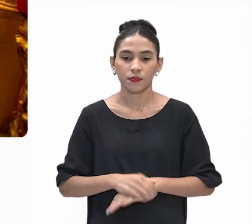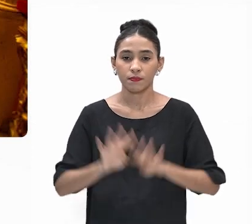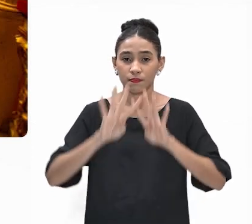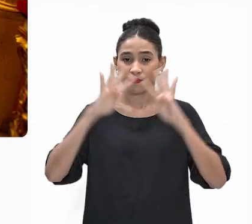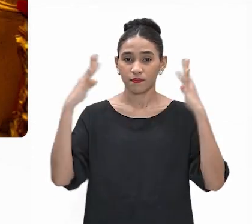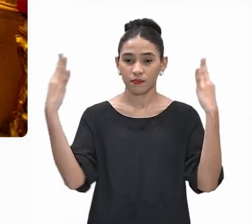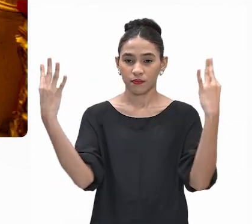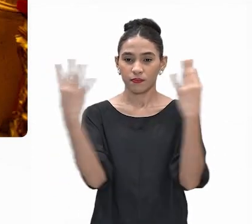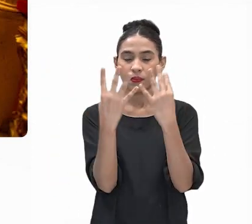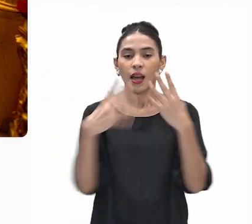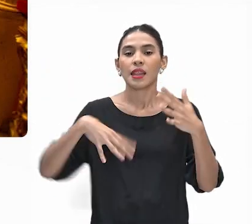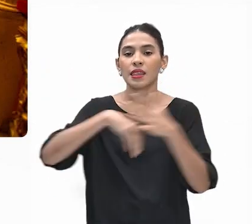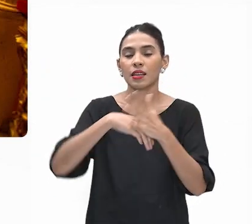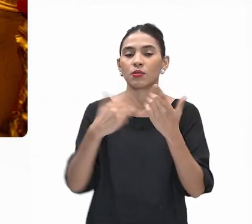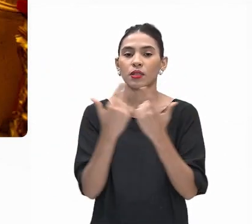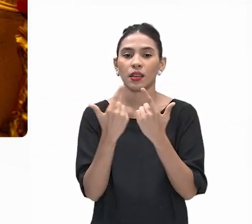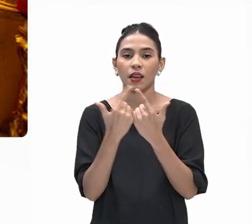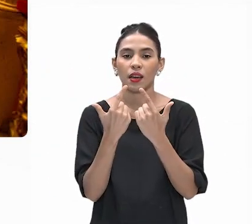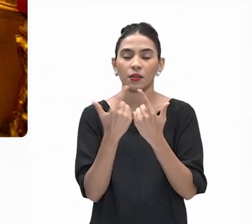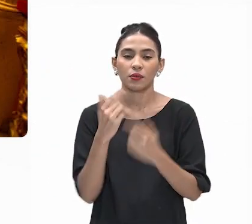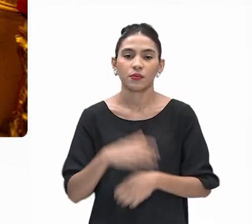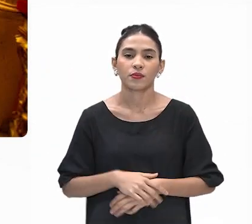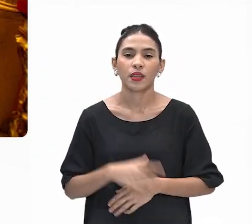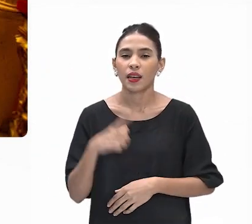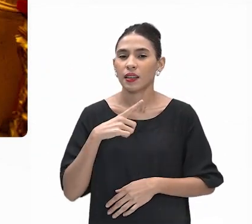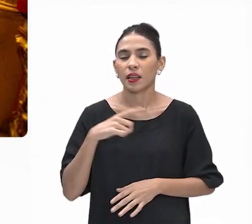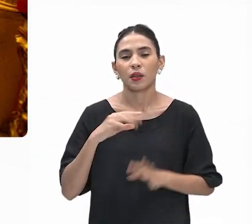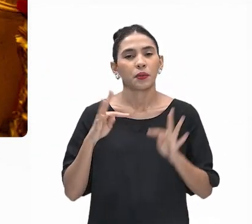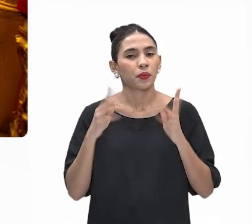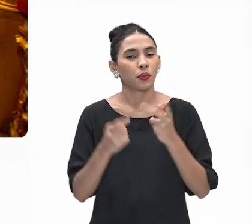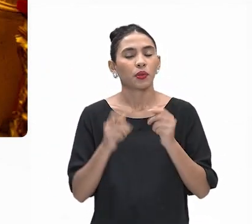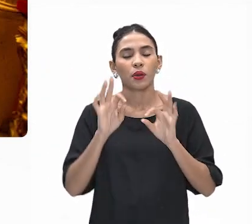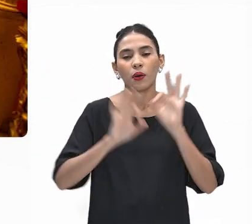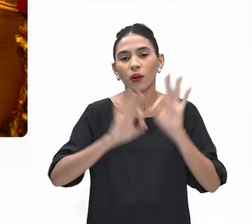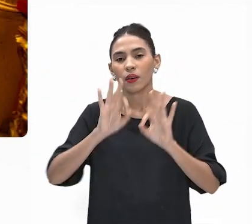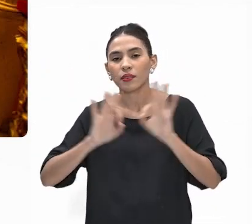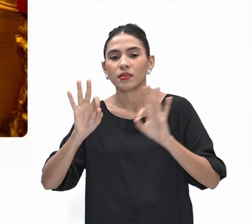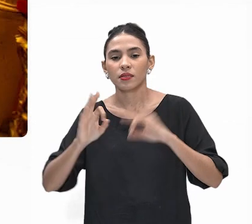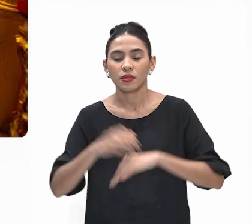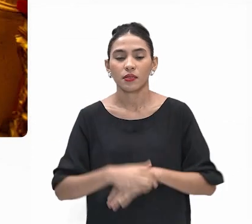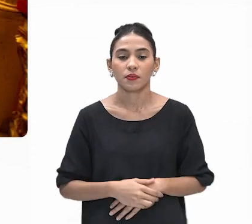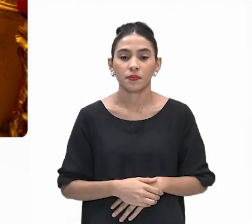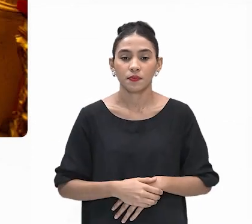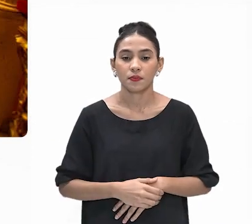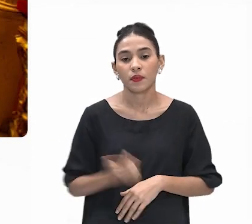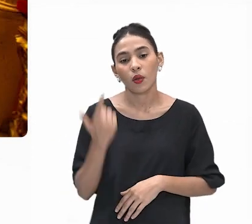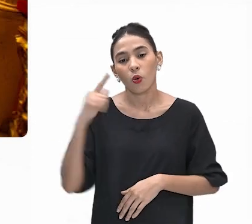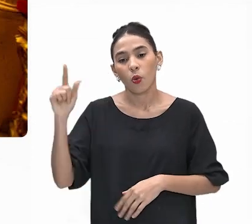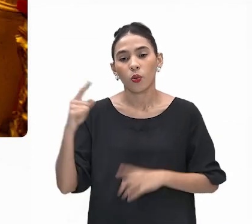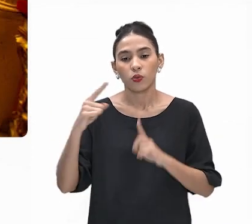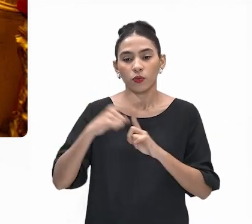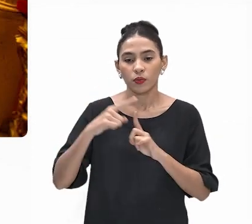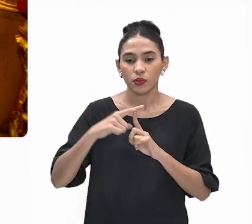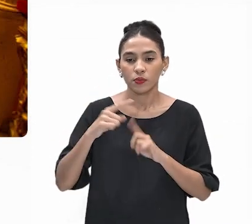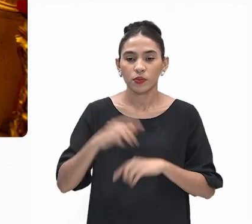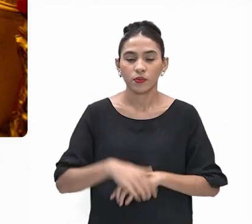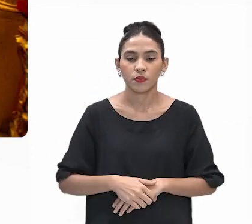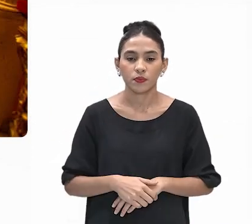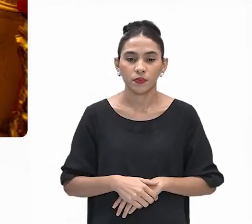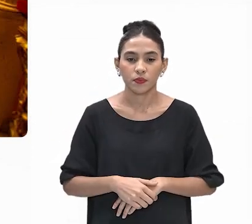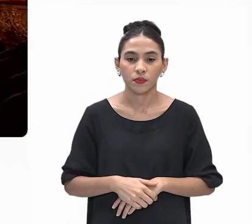Teatro Amazonas. E ele tem toda uma decoração feita. E aqui nós temos uma outra foto do Teatro